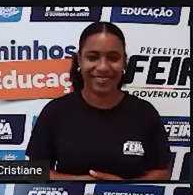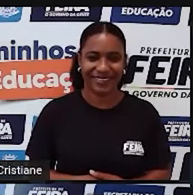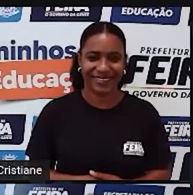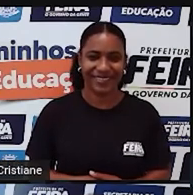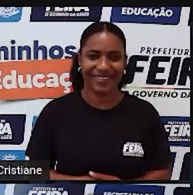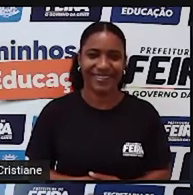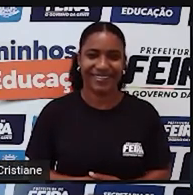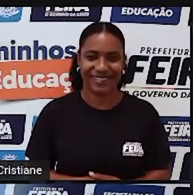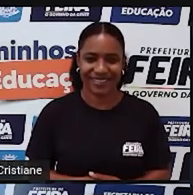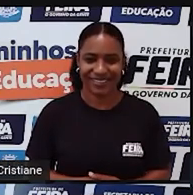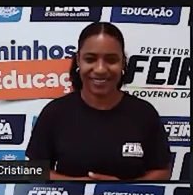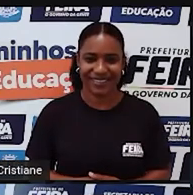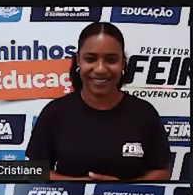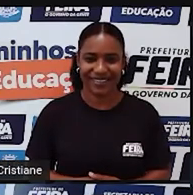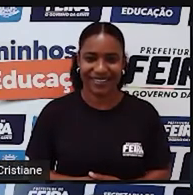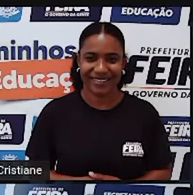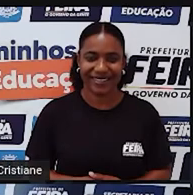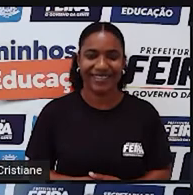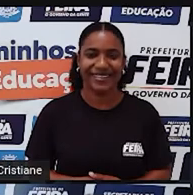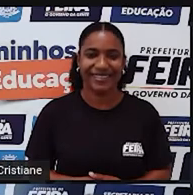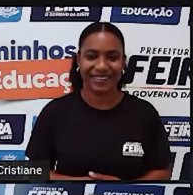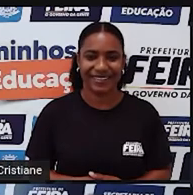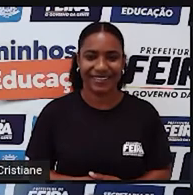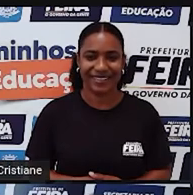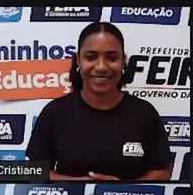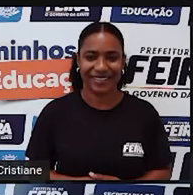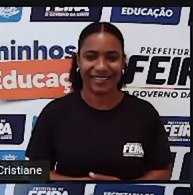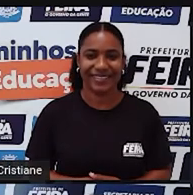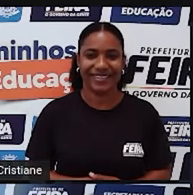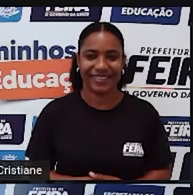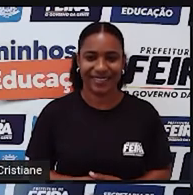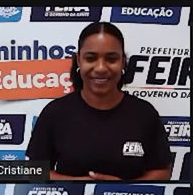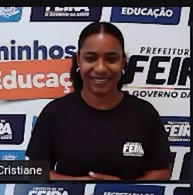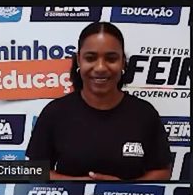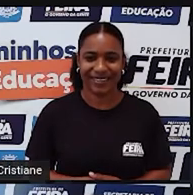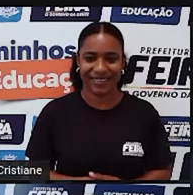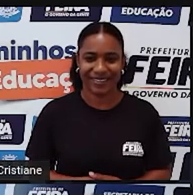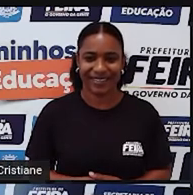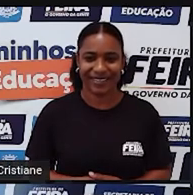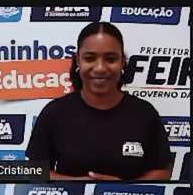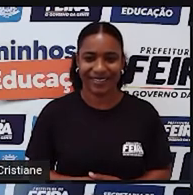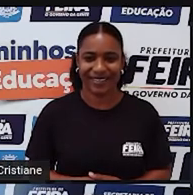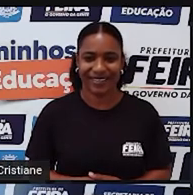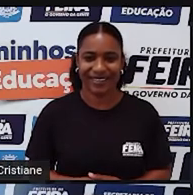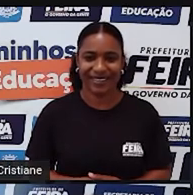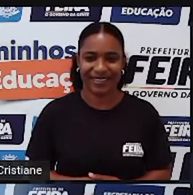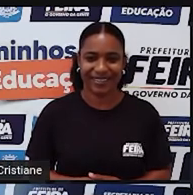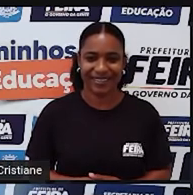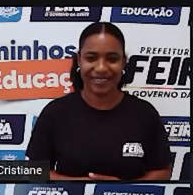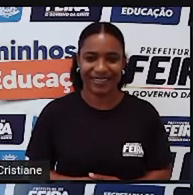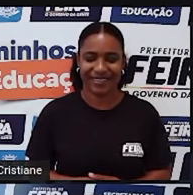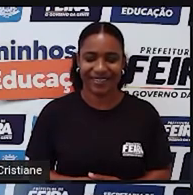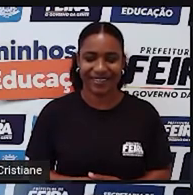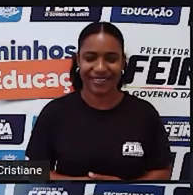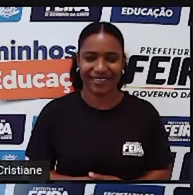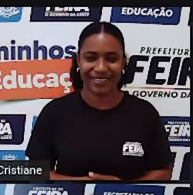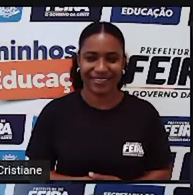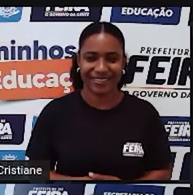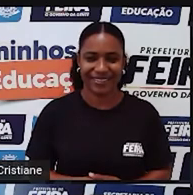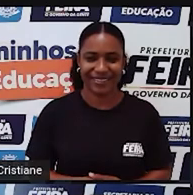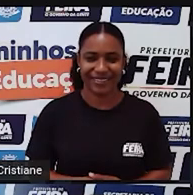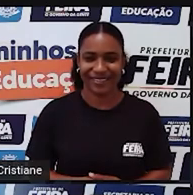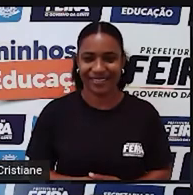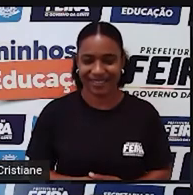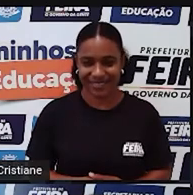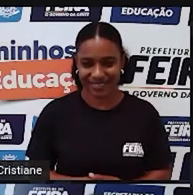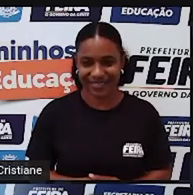Hello. Good morning. Good afternoon. Nice to meet you. Bye. Good morning. How are